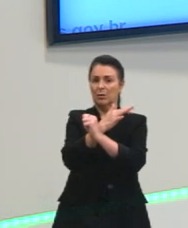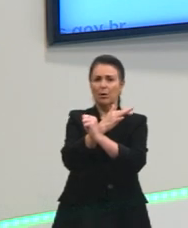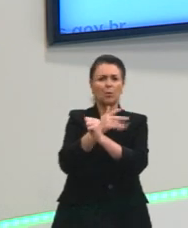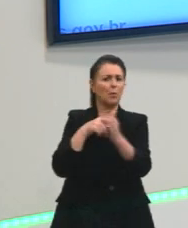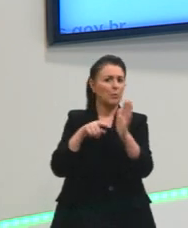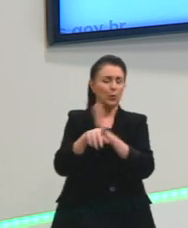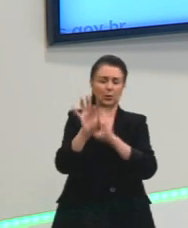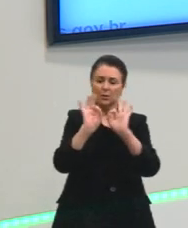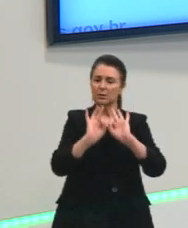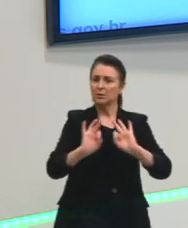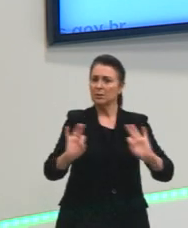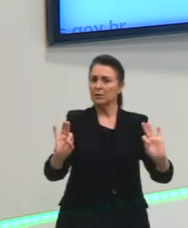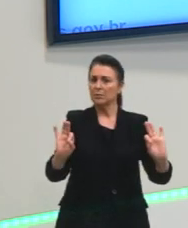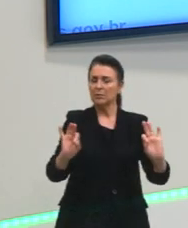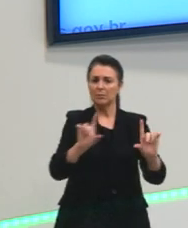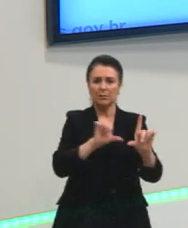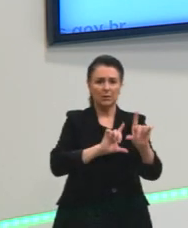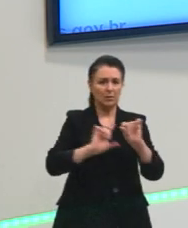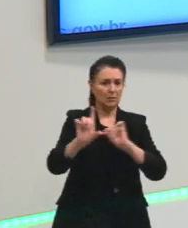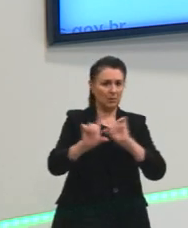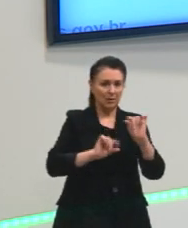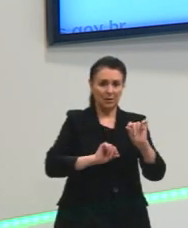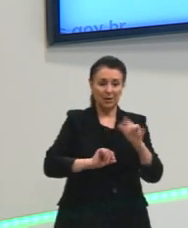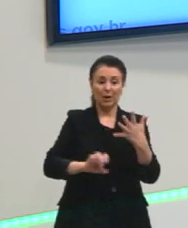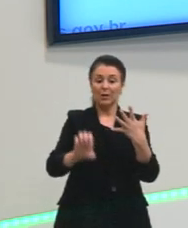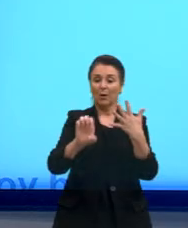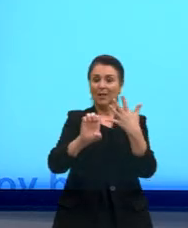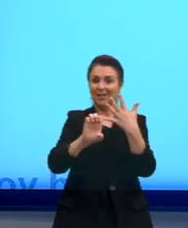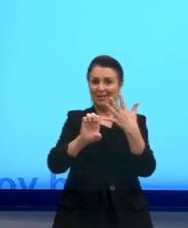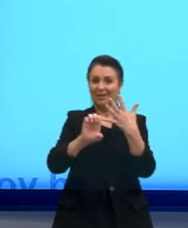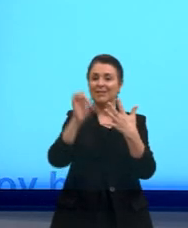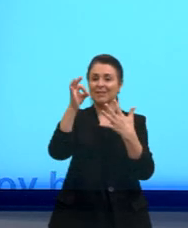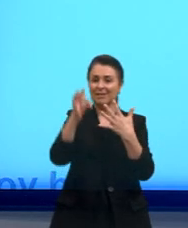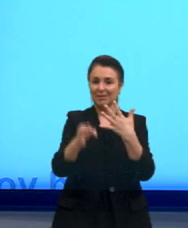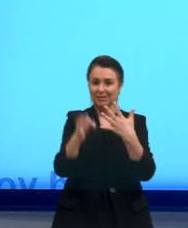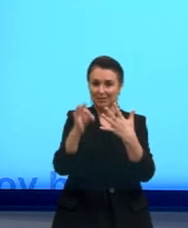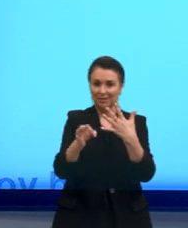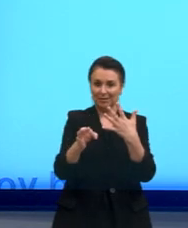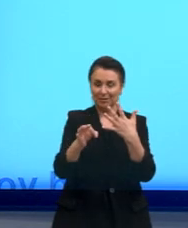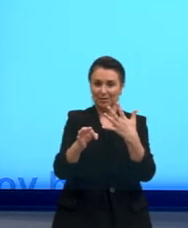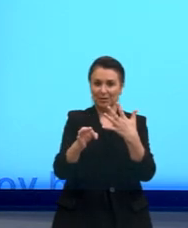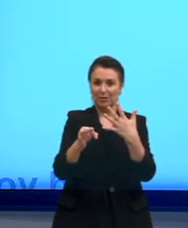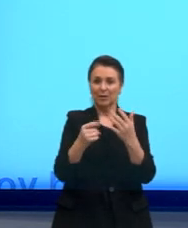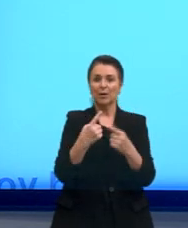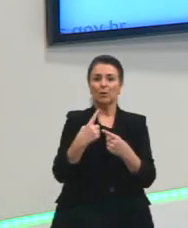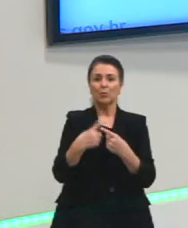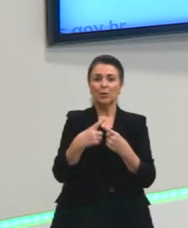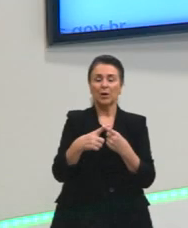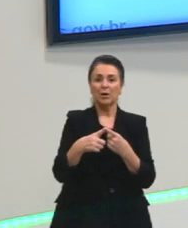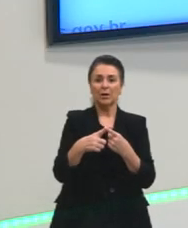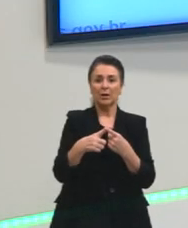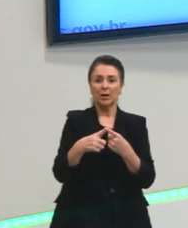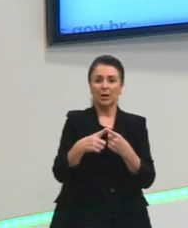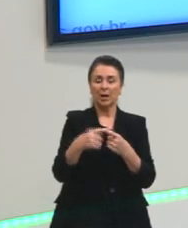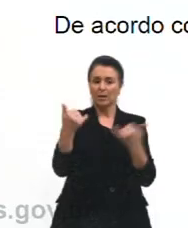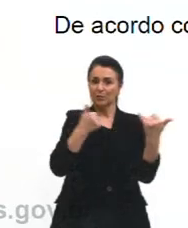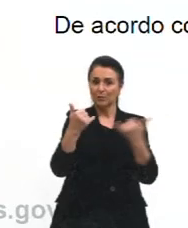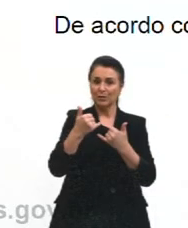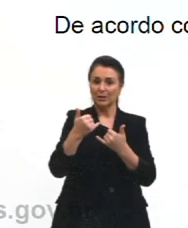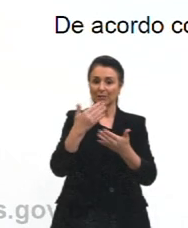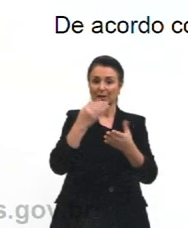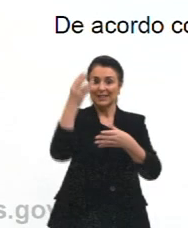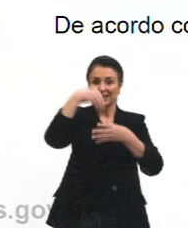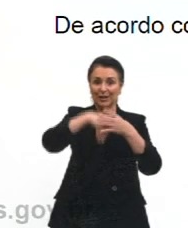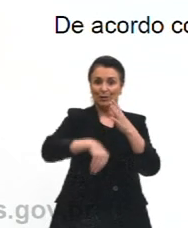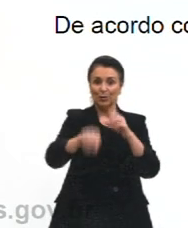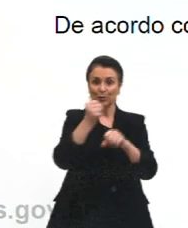né aqui a alternativa é a alternativa correta simples porque as informações estavam todas nela mas precisava